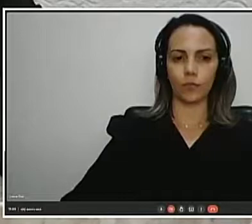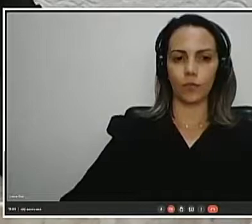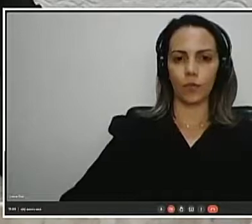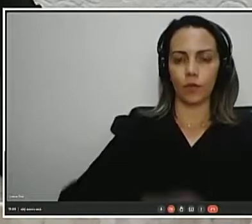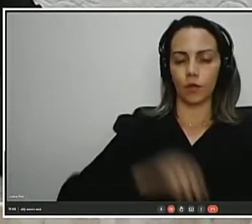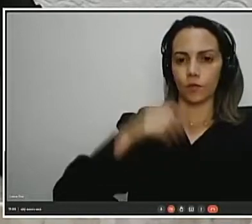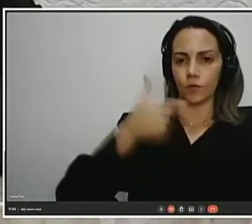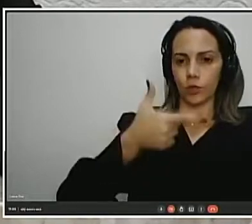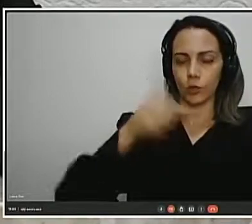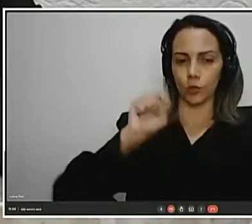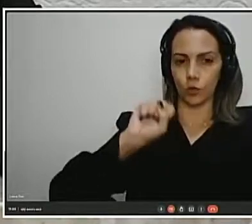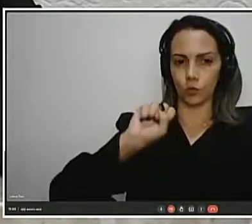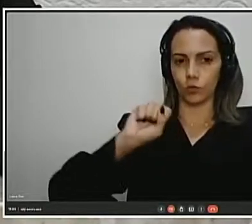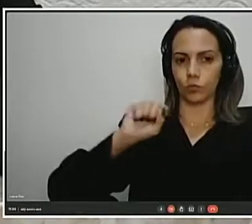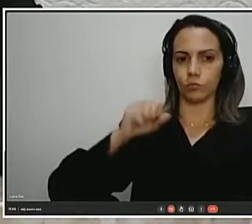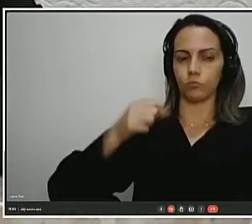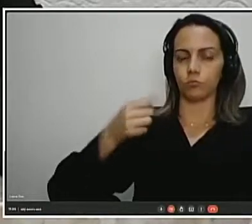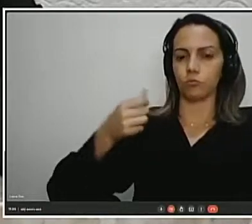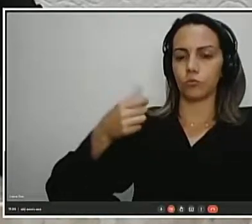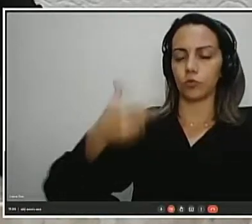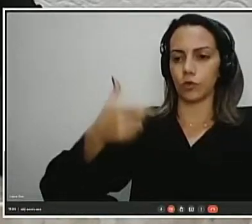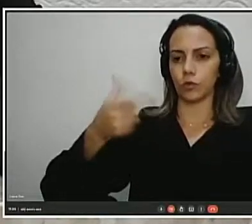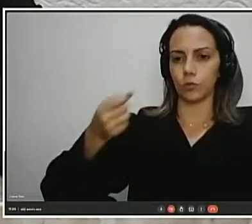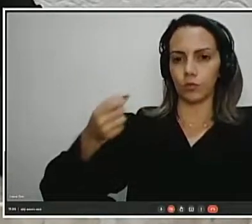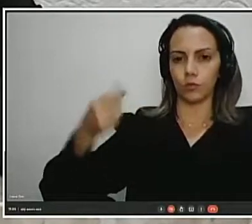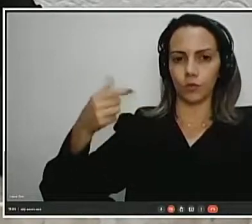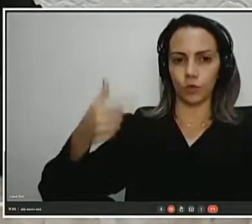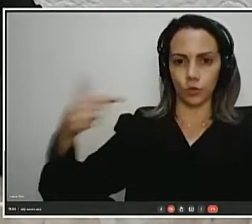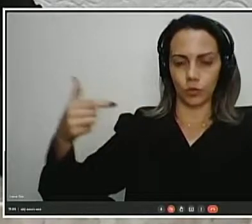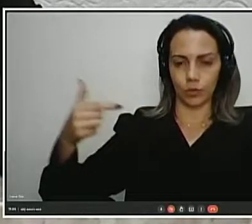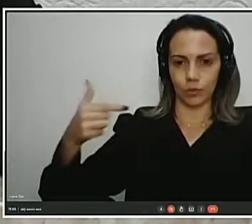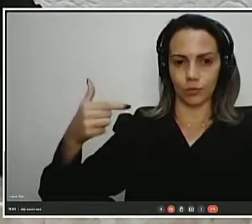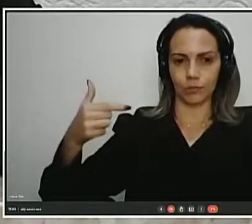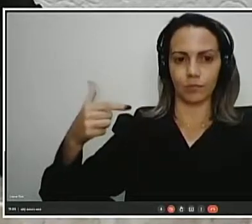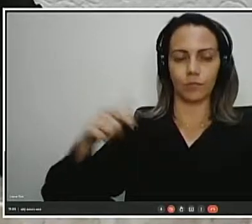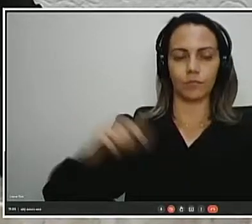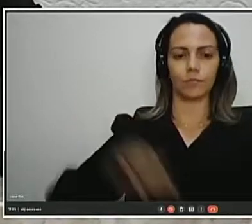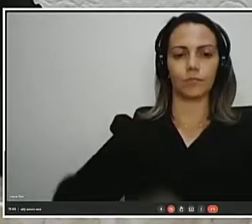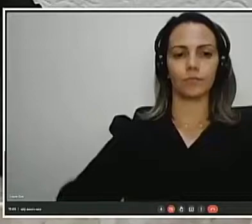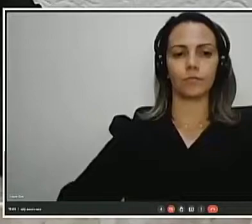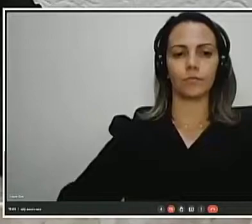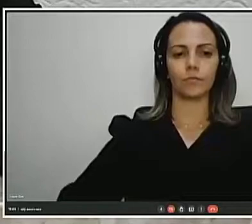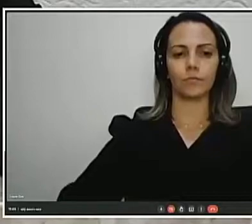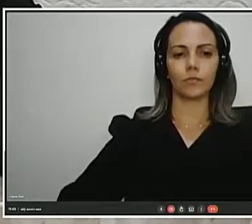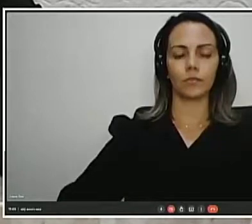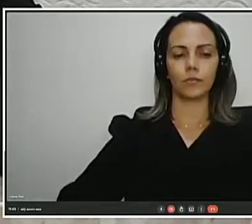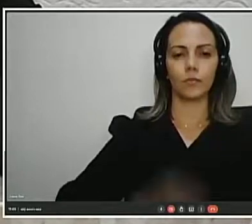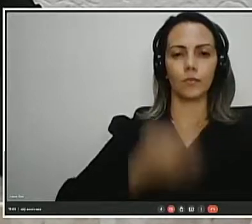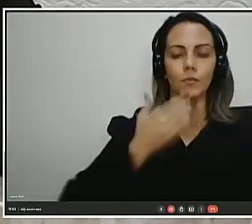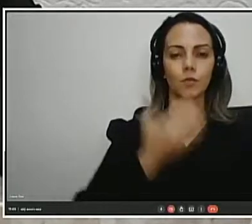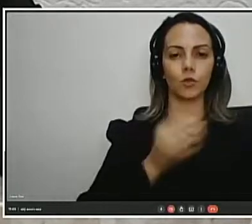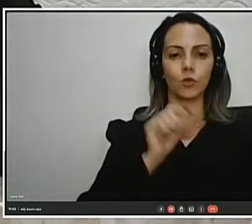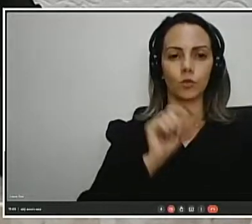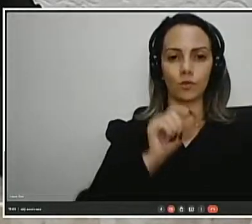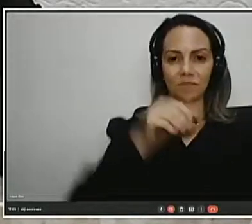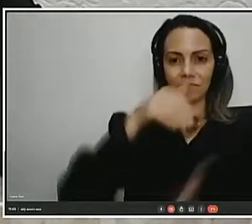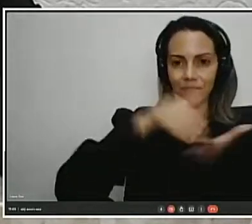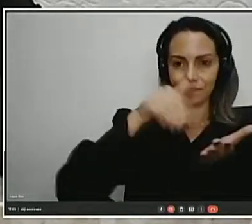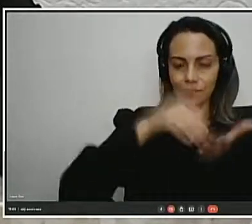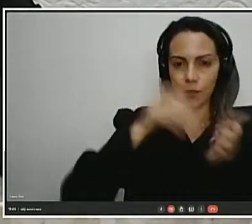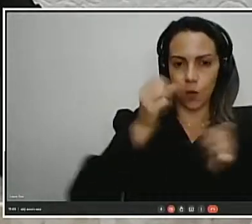do vereador Valdir Luiz Cortellini, ao chefe do Poder Executivo Municipal para que solicite à Secretaria de Obras